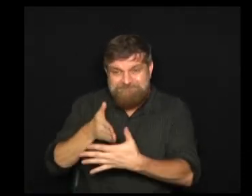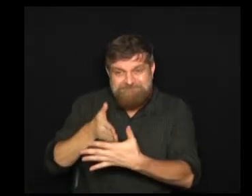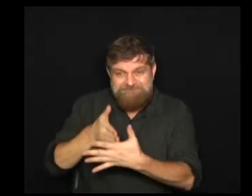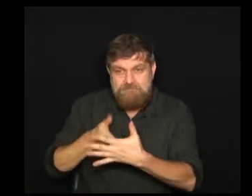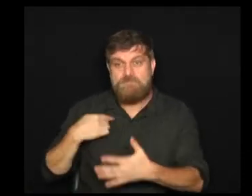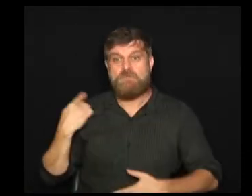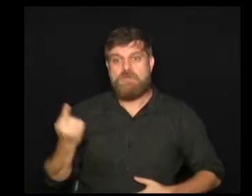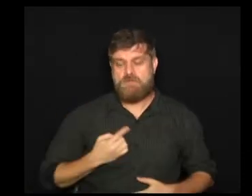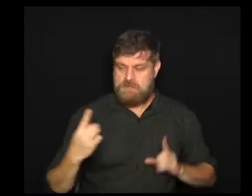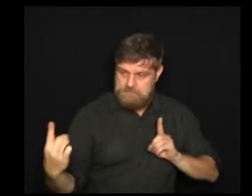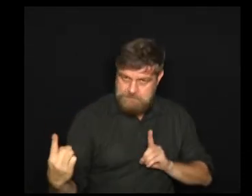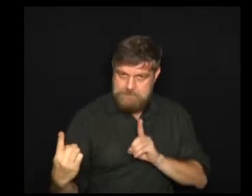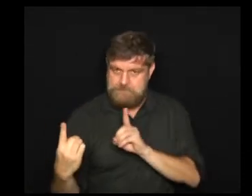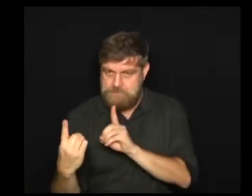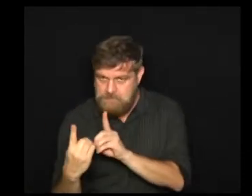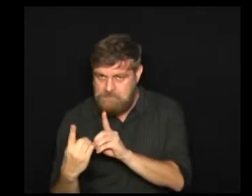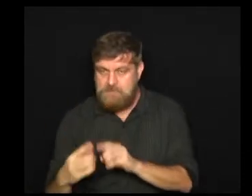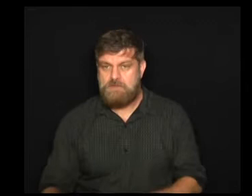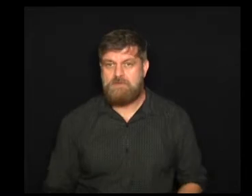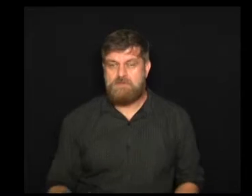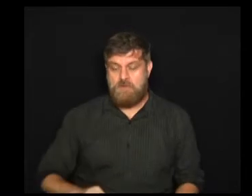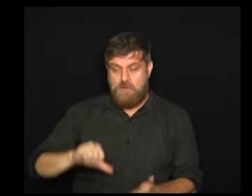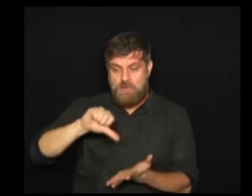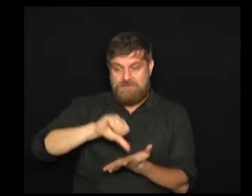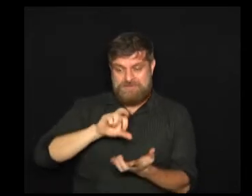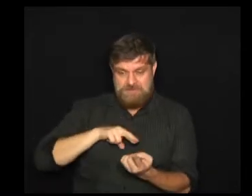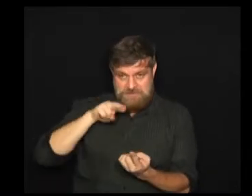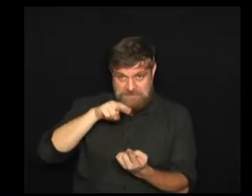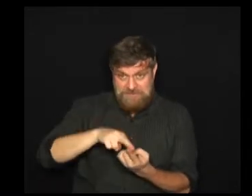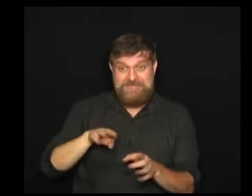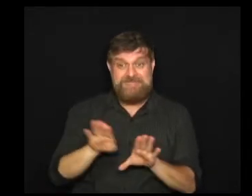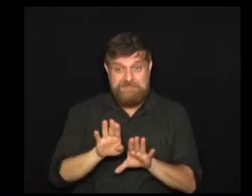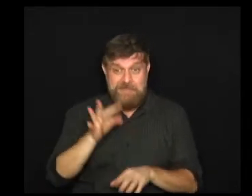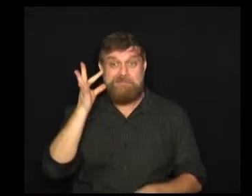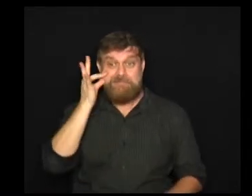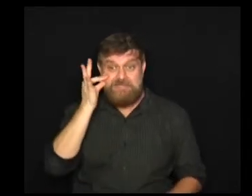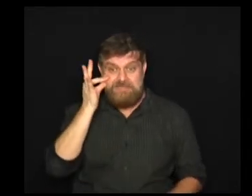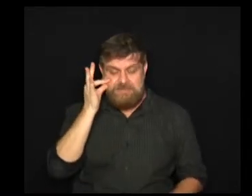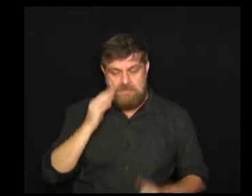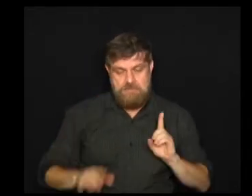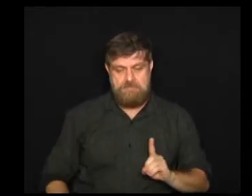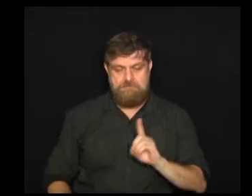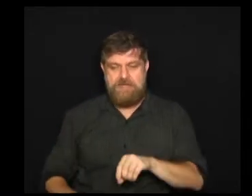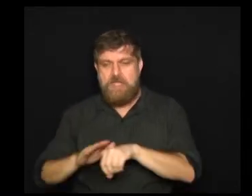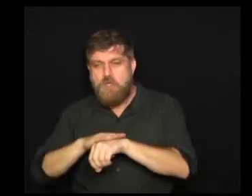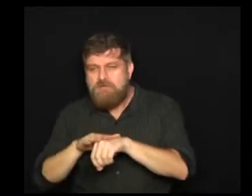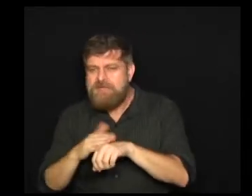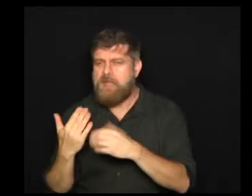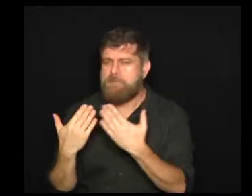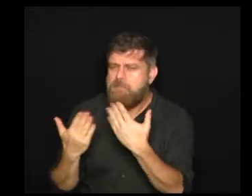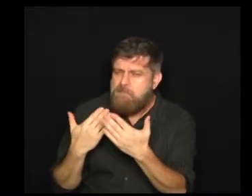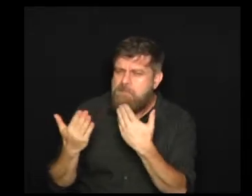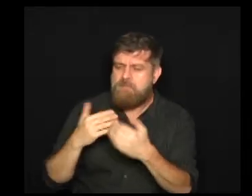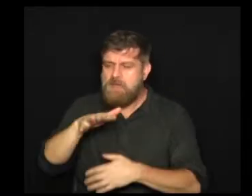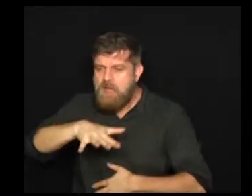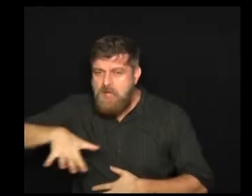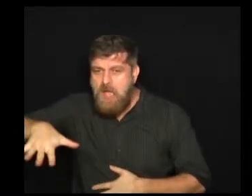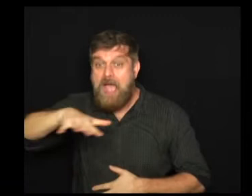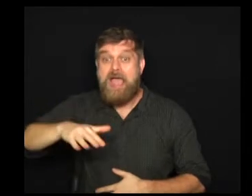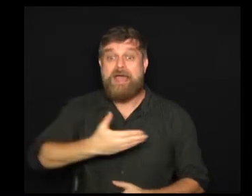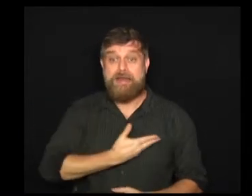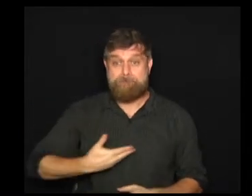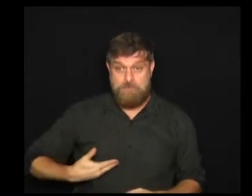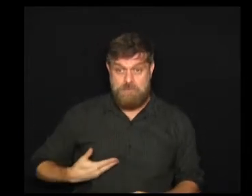atendimento, o nosso centro de referência tem feito também várias conversas com os territórios, né, com os equipamentos